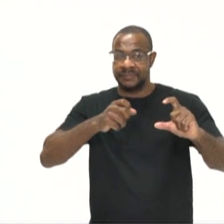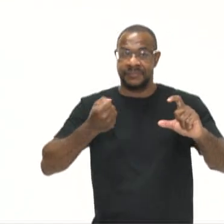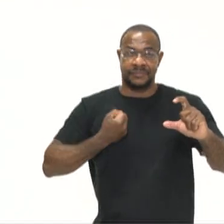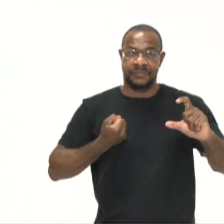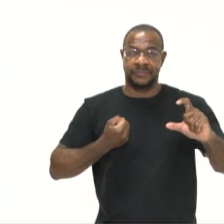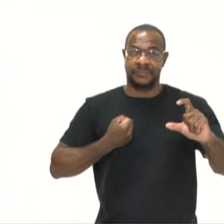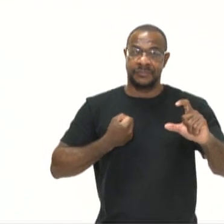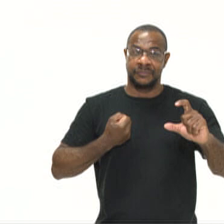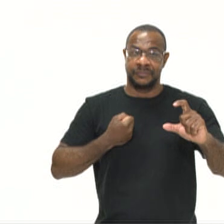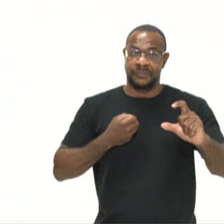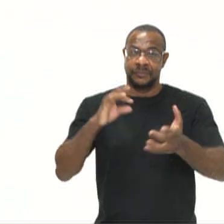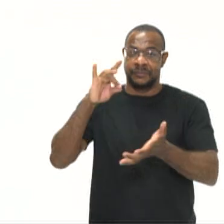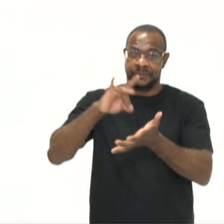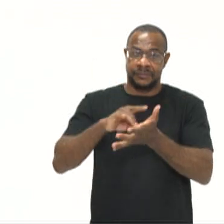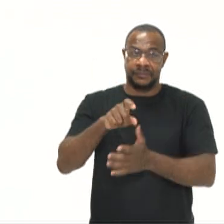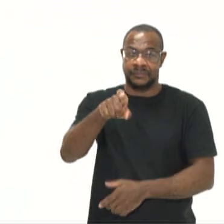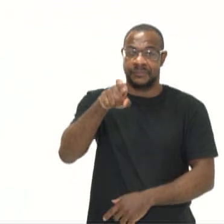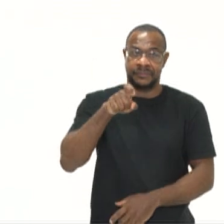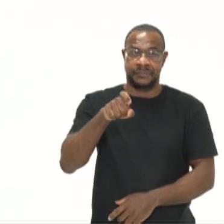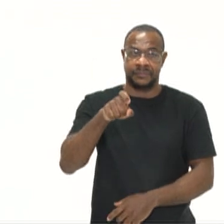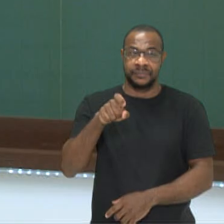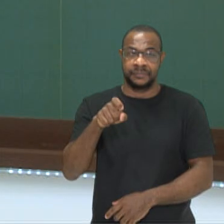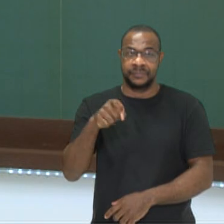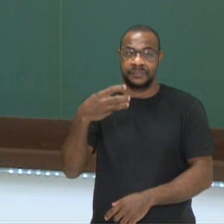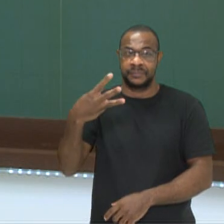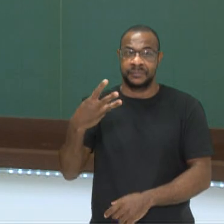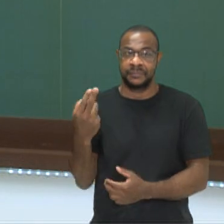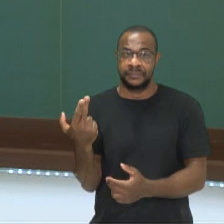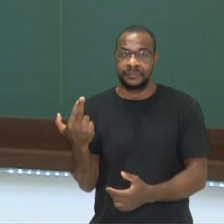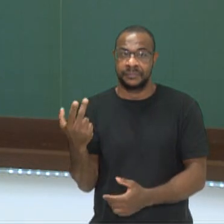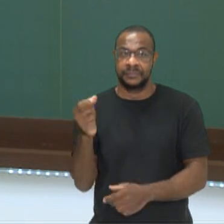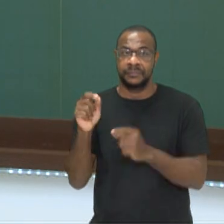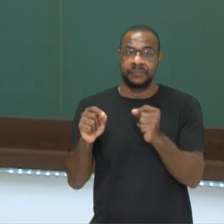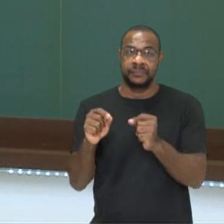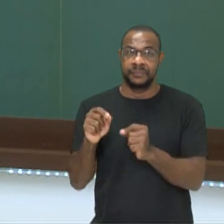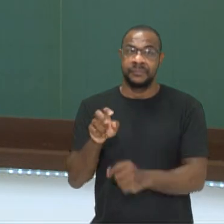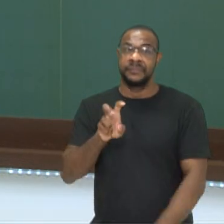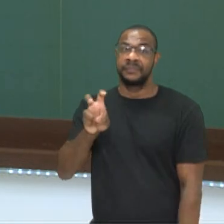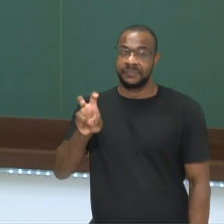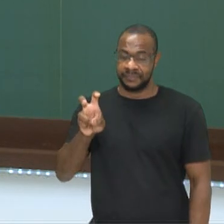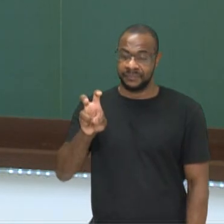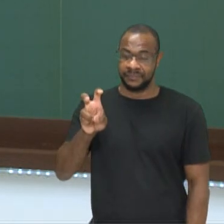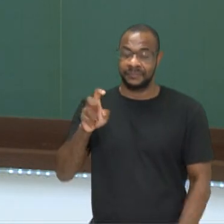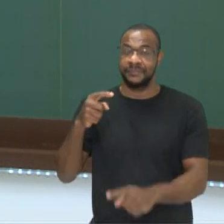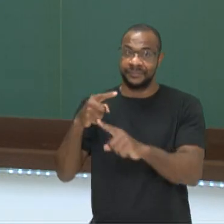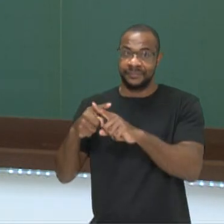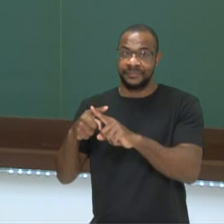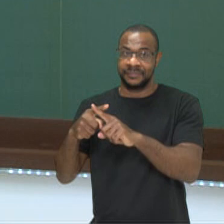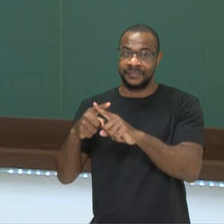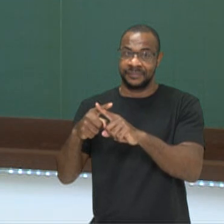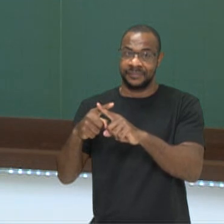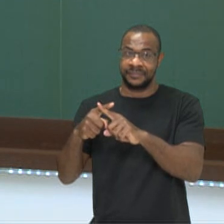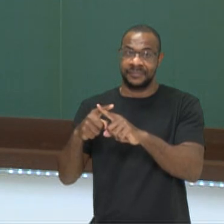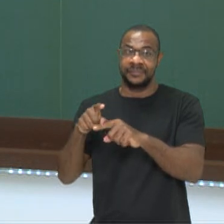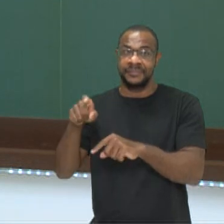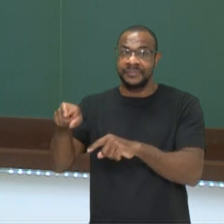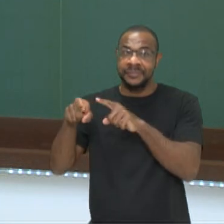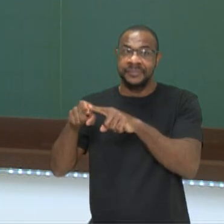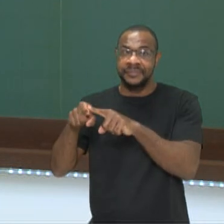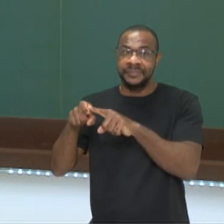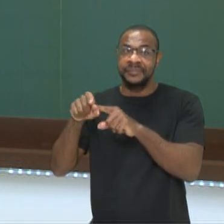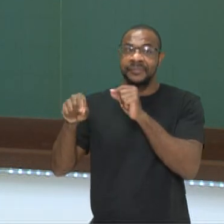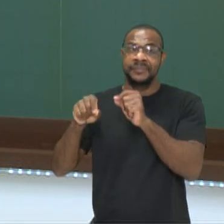número x subtraído de 1. Respira fundo, é só escrever devagarzinho, tá? Qual é a equação que representa essa